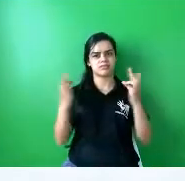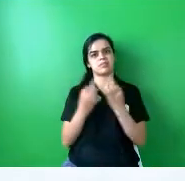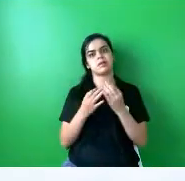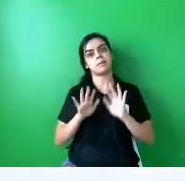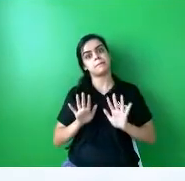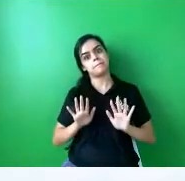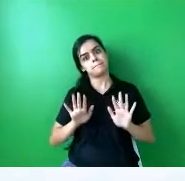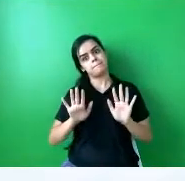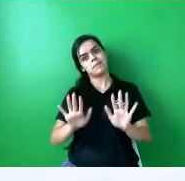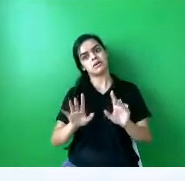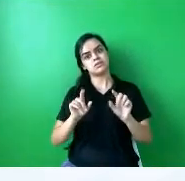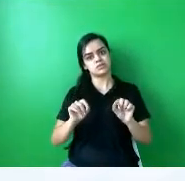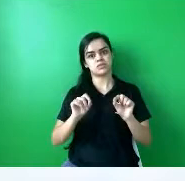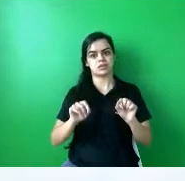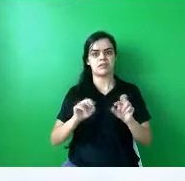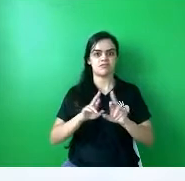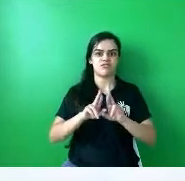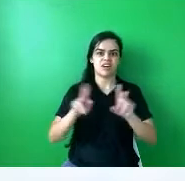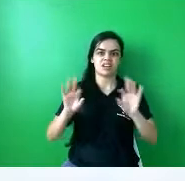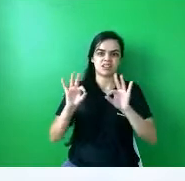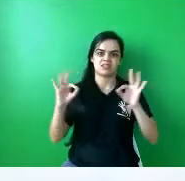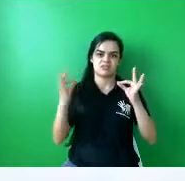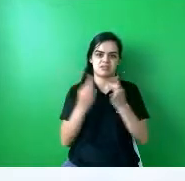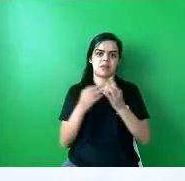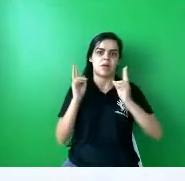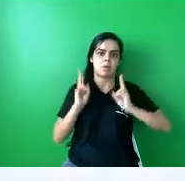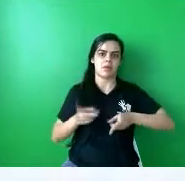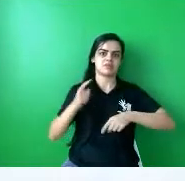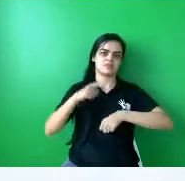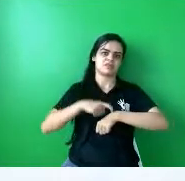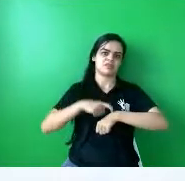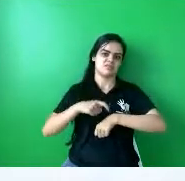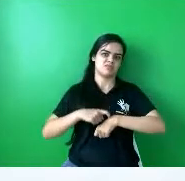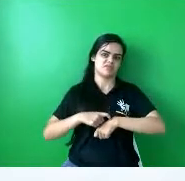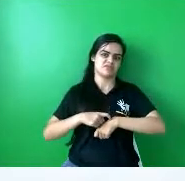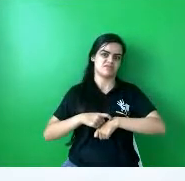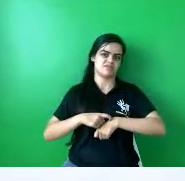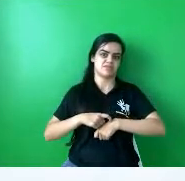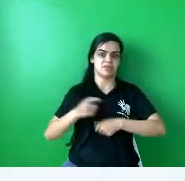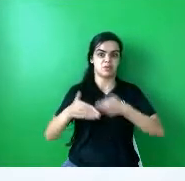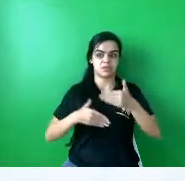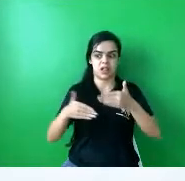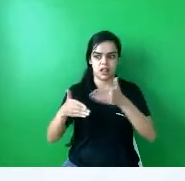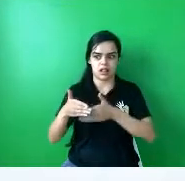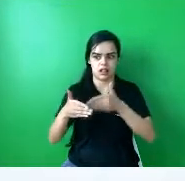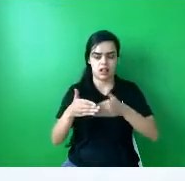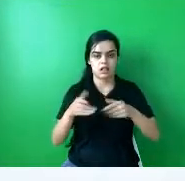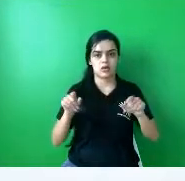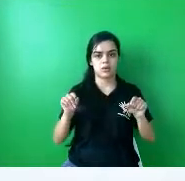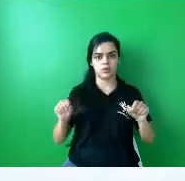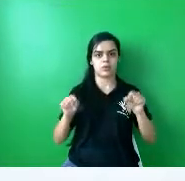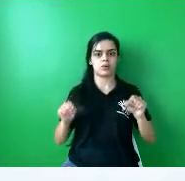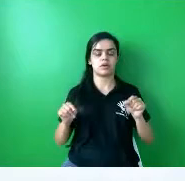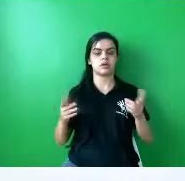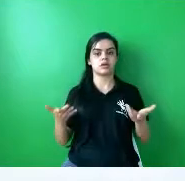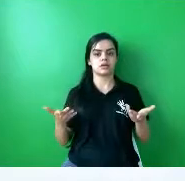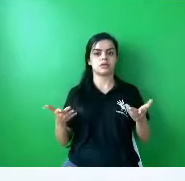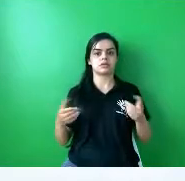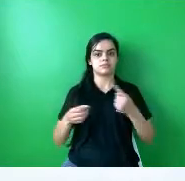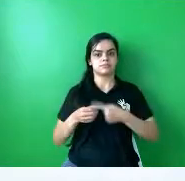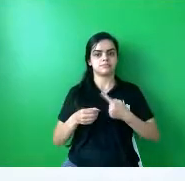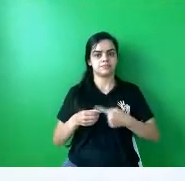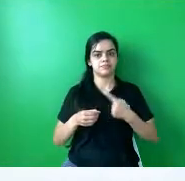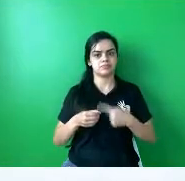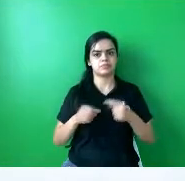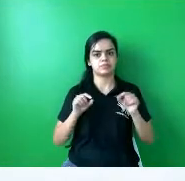assim, são várias famílias querendo ao mesmo tempo utilizar. Então, o processo restritivo disso, o município enquadra